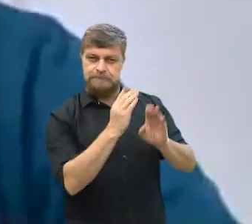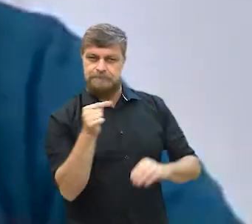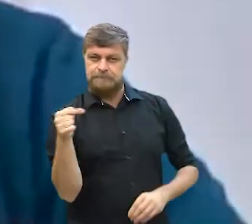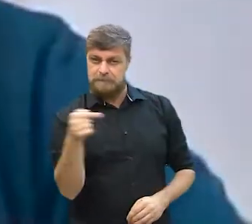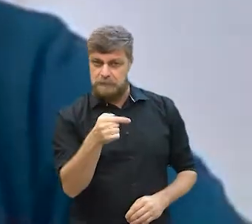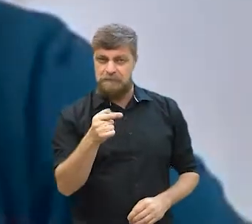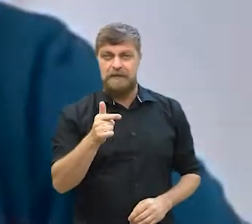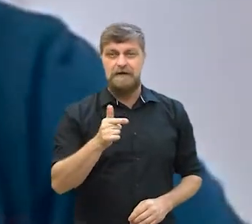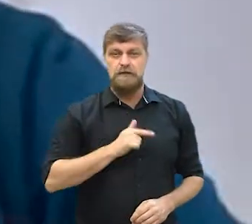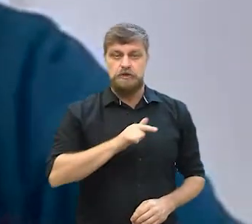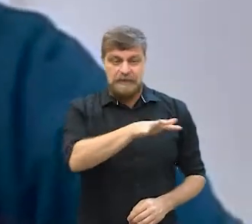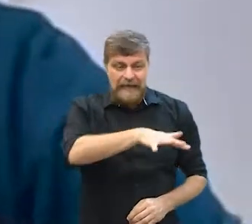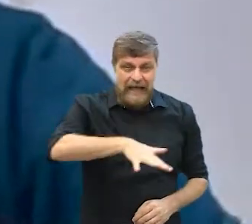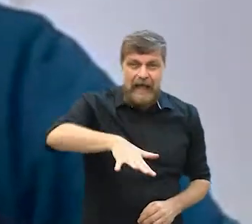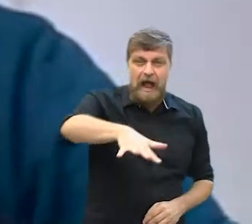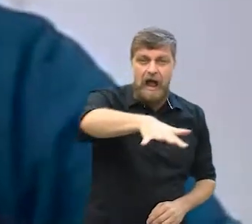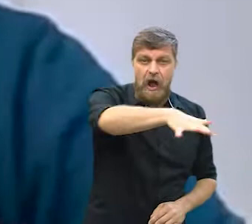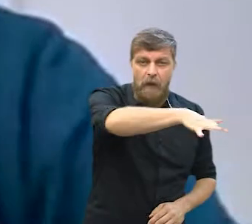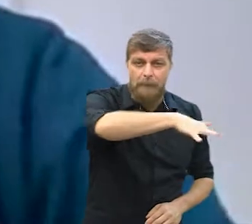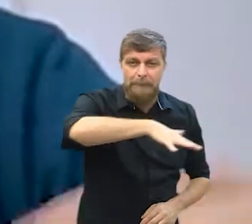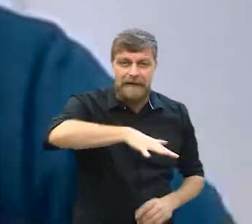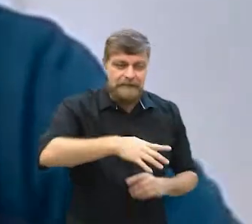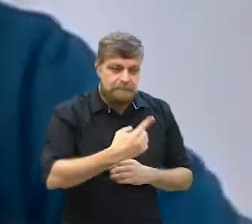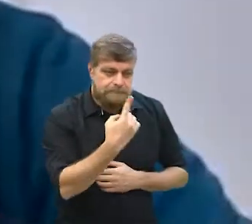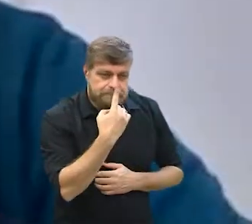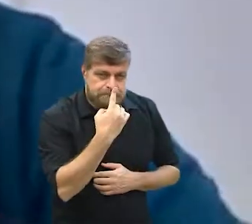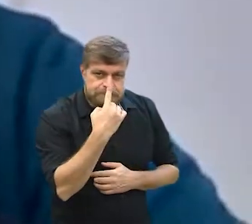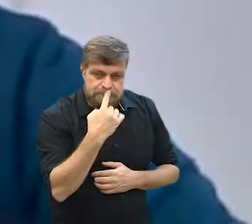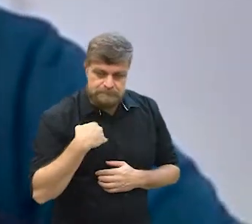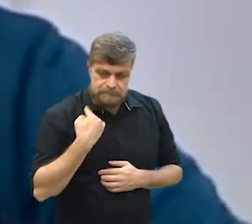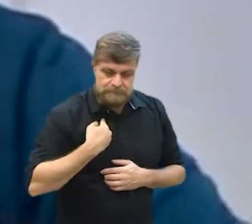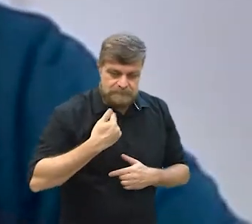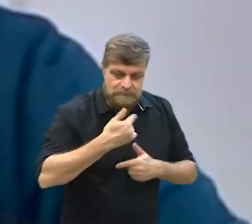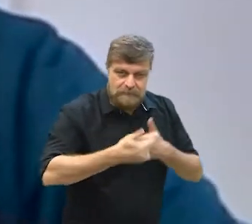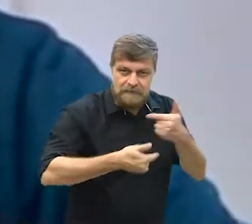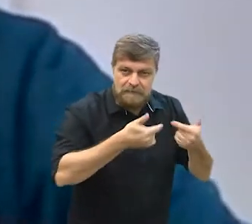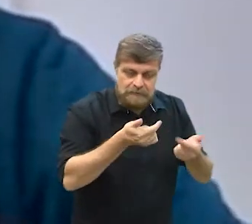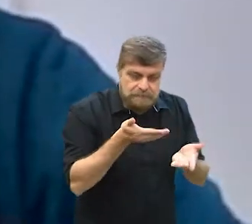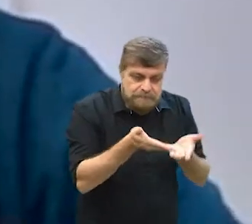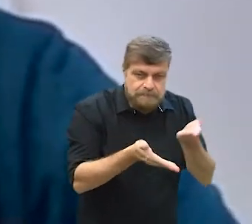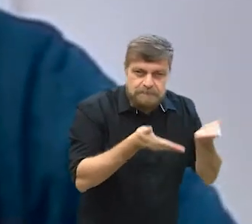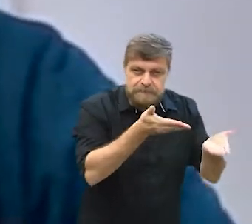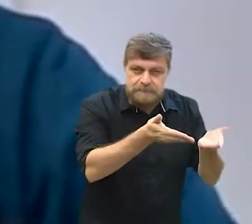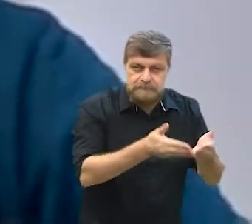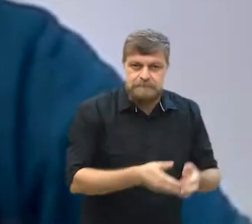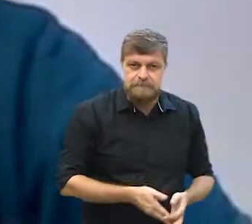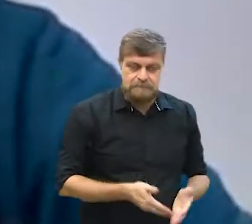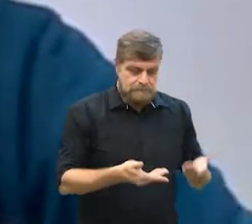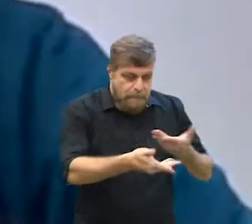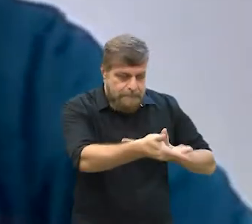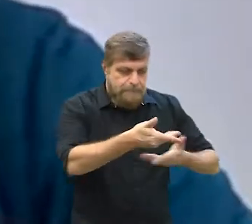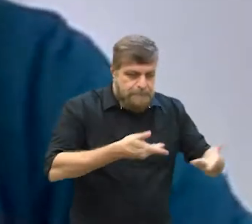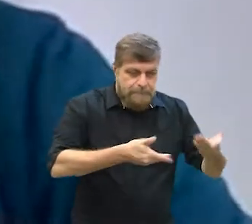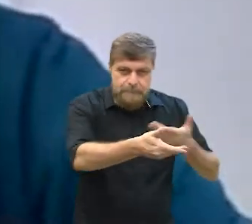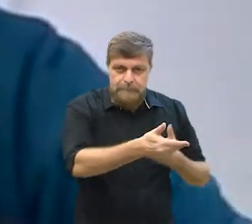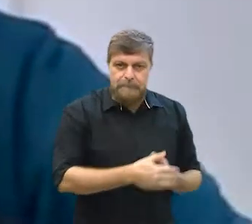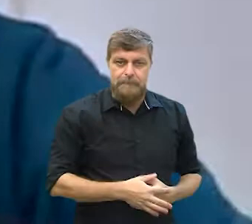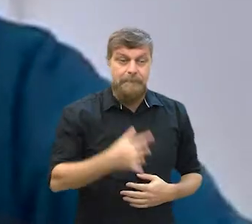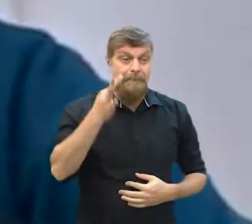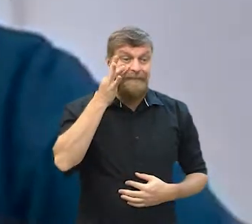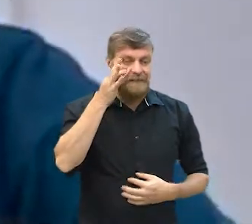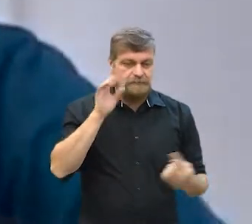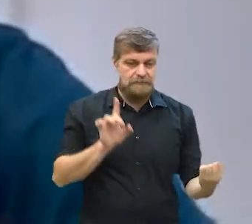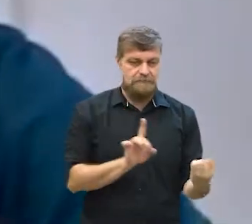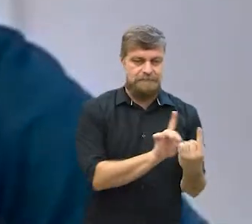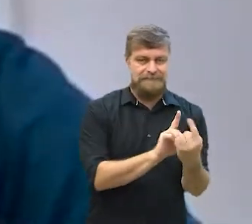identificamos que havia um espaço para proximidade, para o tratamento, uma relação interpessoal com o cliente, né, coisa